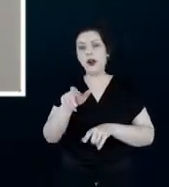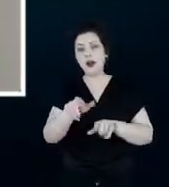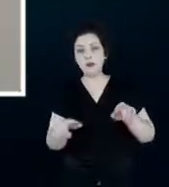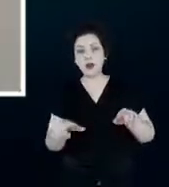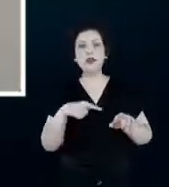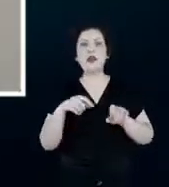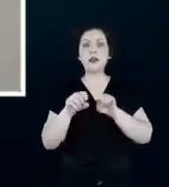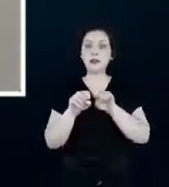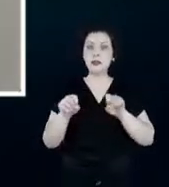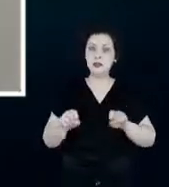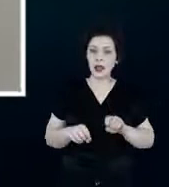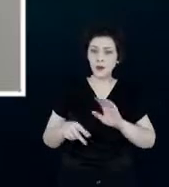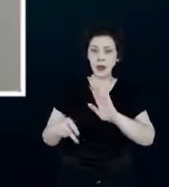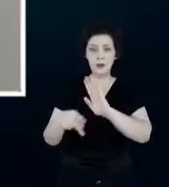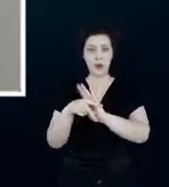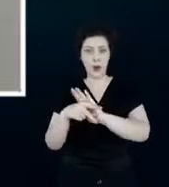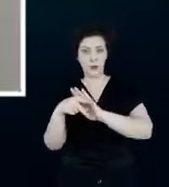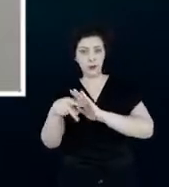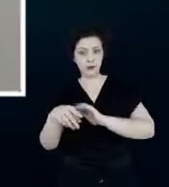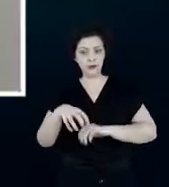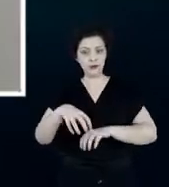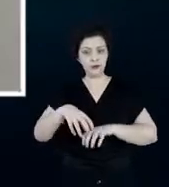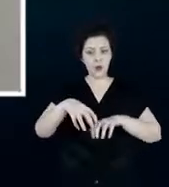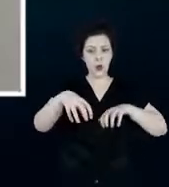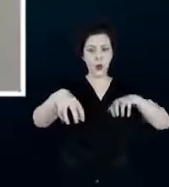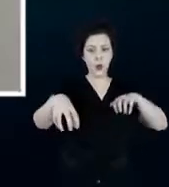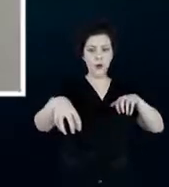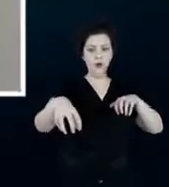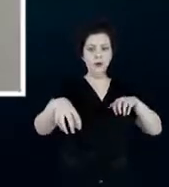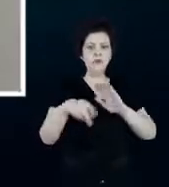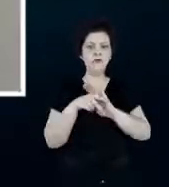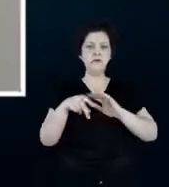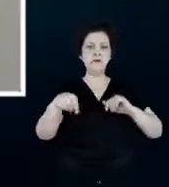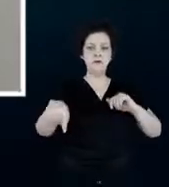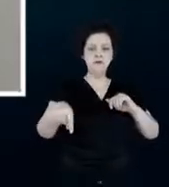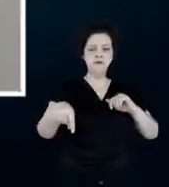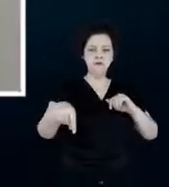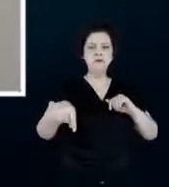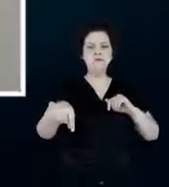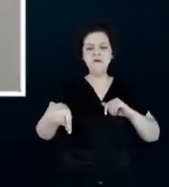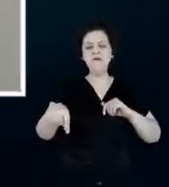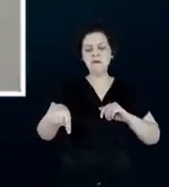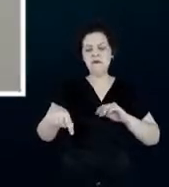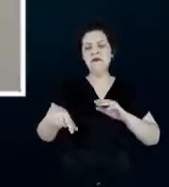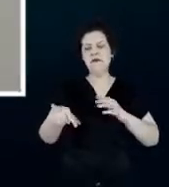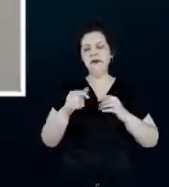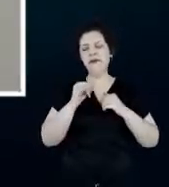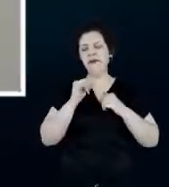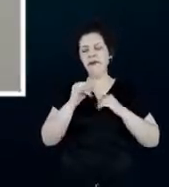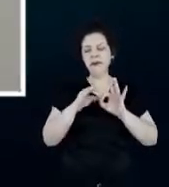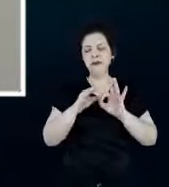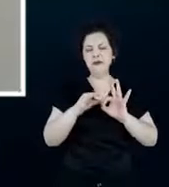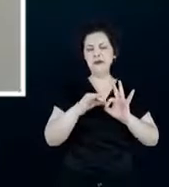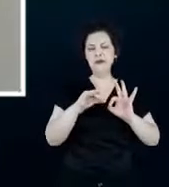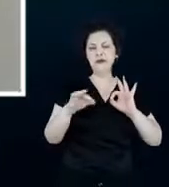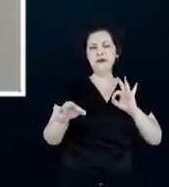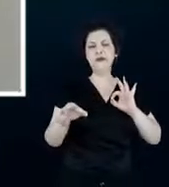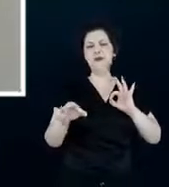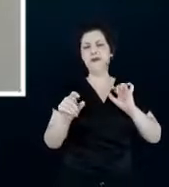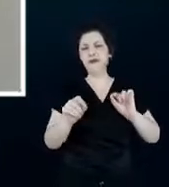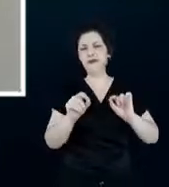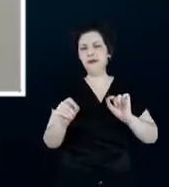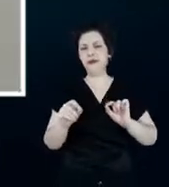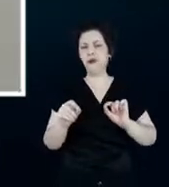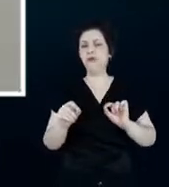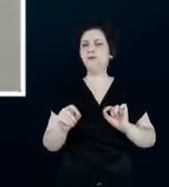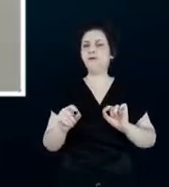sistemas isolados, onde a gente sabe que eles estão justamente nas pontas, né, dos sistemas de transmissão. E aí uma questão que veio, então,